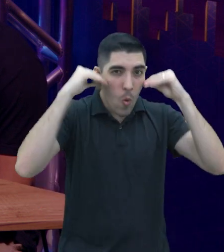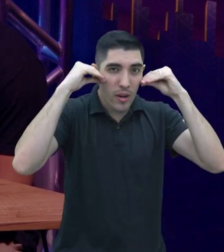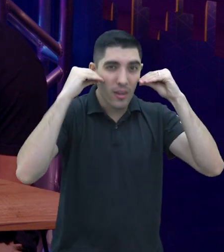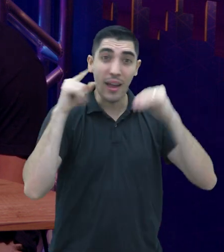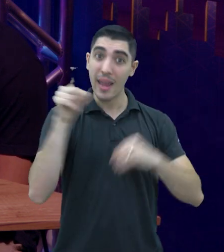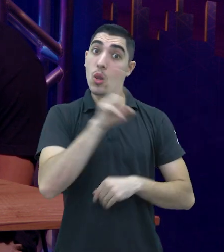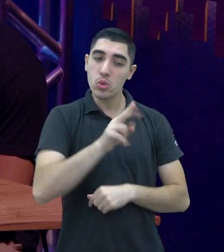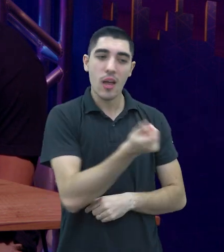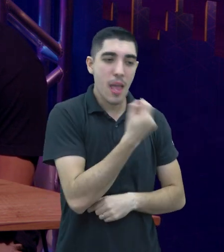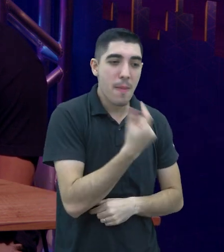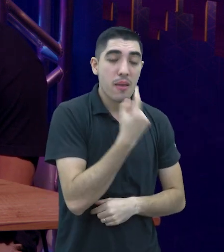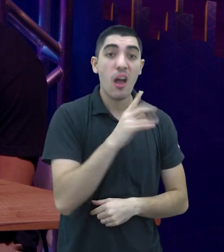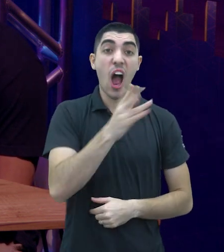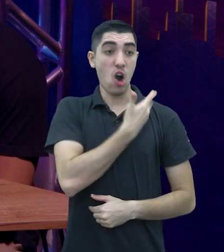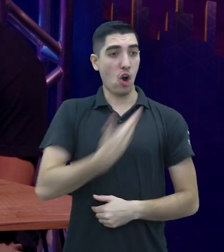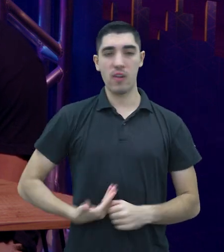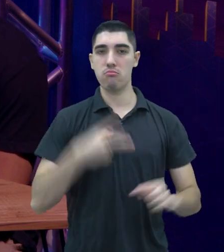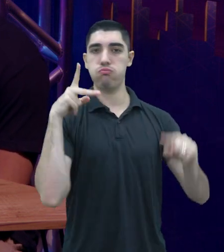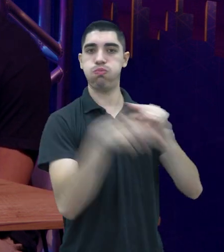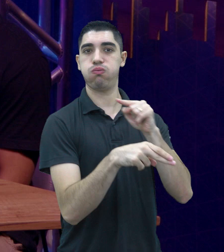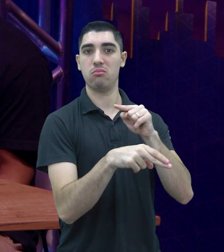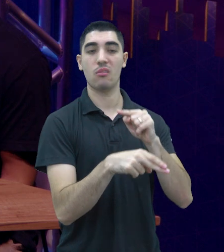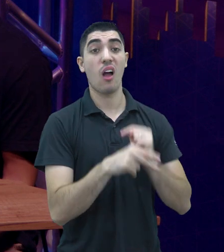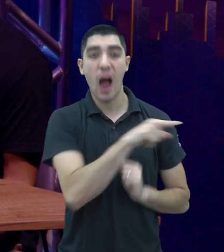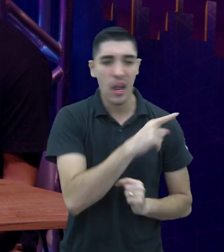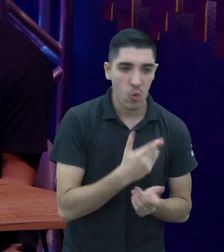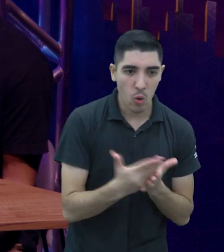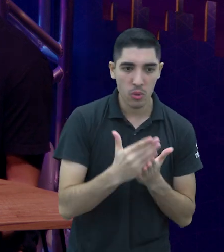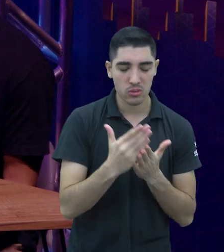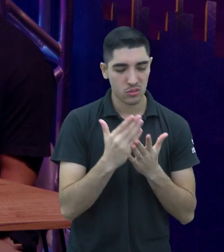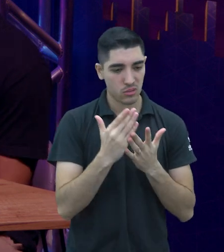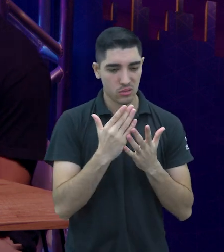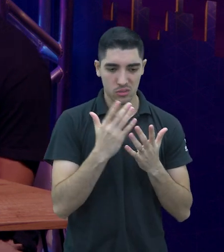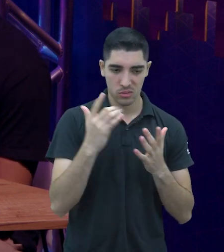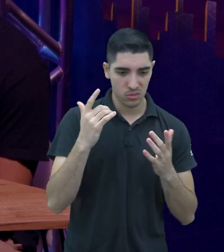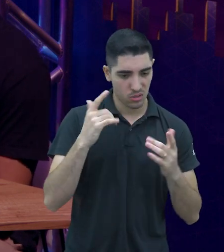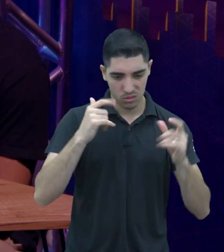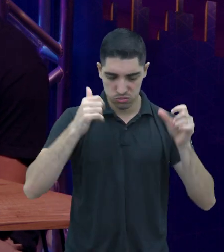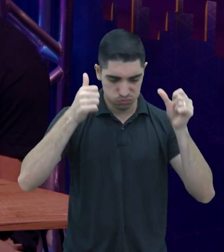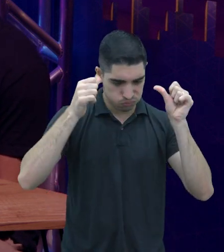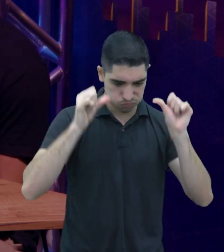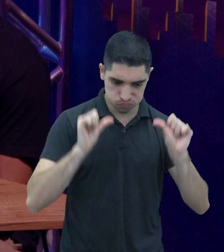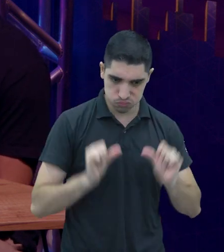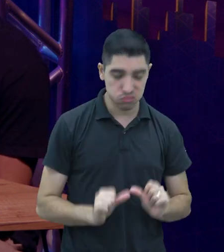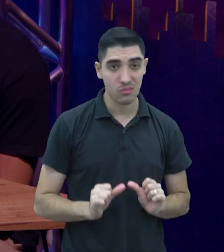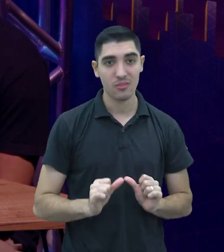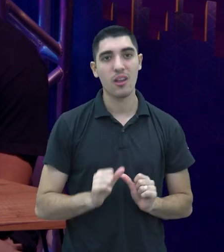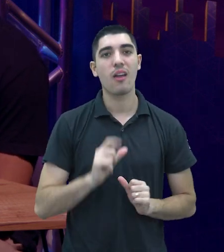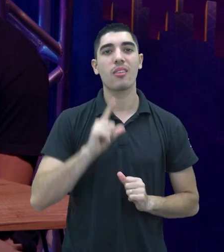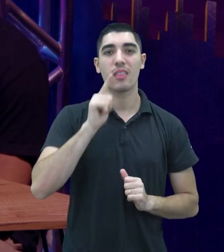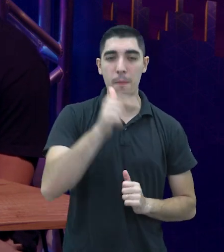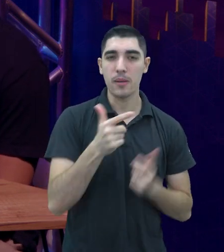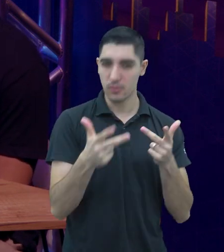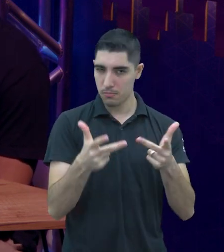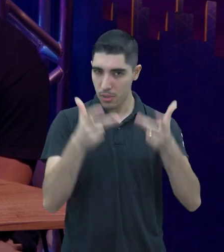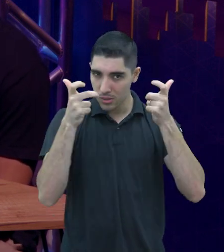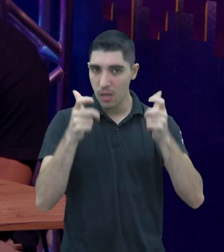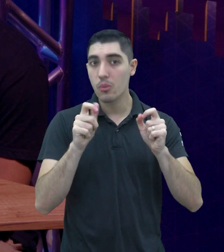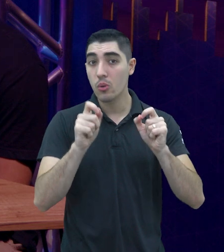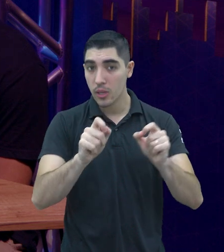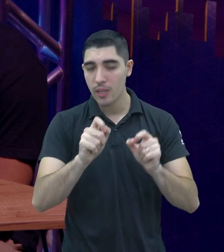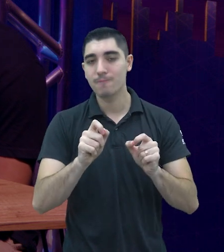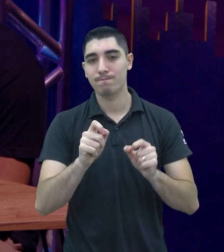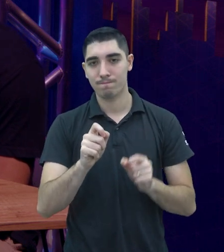utilizava do governo não tivesse sido cortado, talvez ele não tivesse virado Coringa, né? Talvez ele continuasse ali na terapia dele, que já não era muito boa,